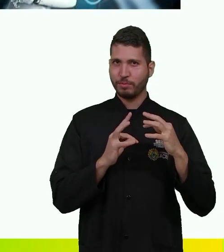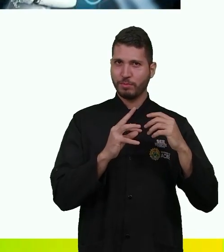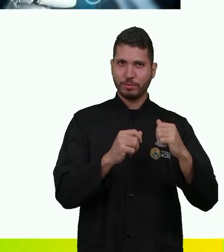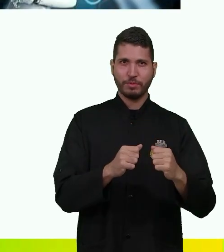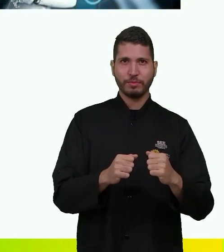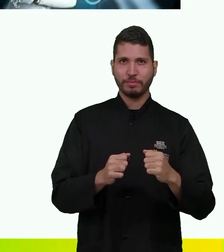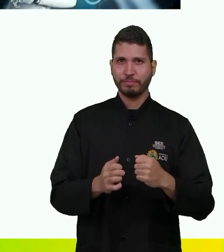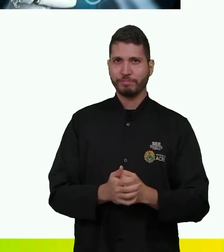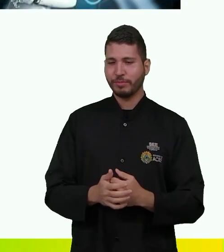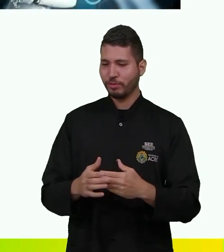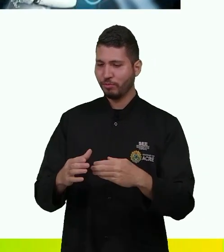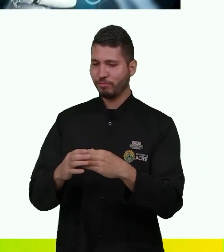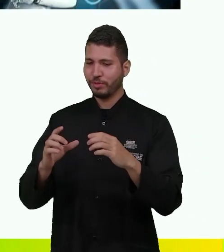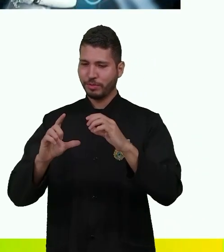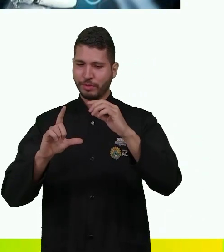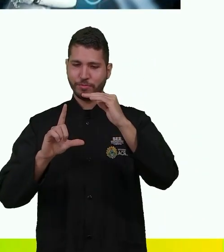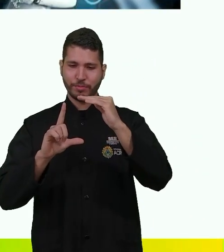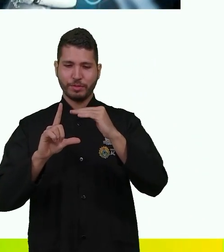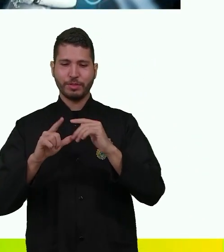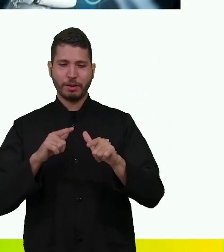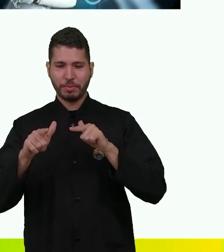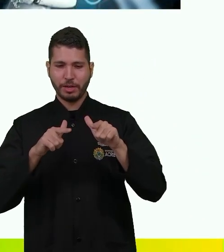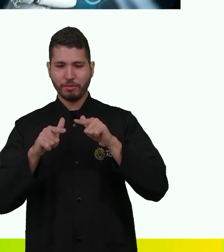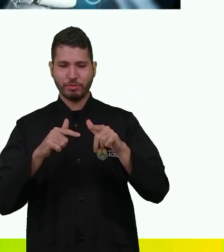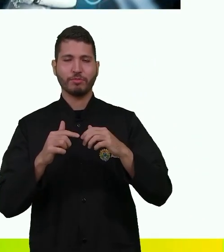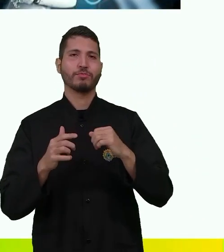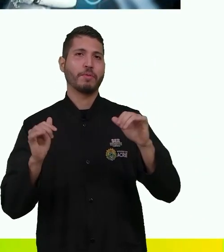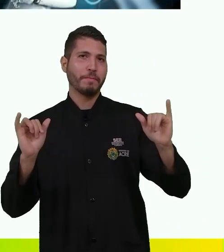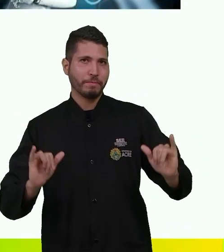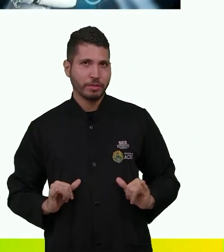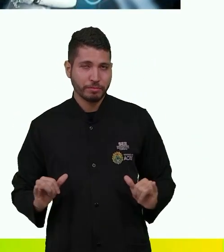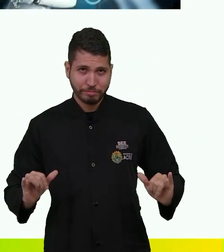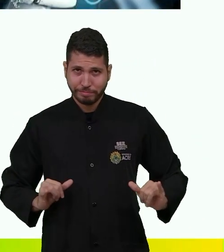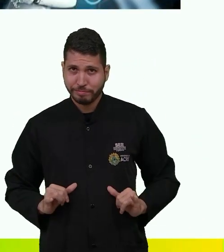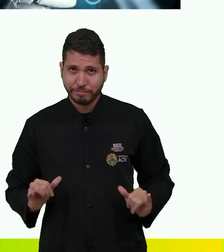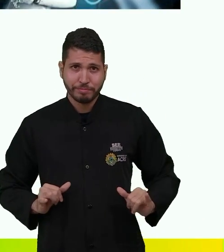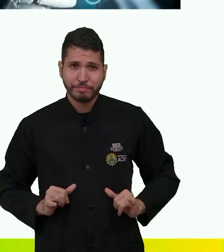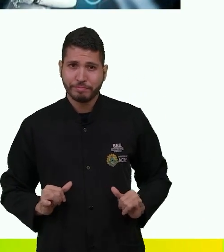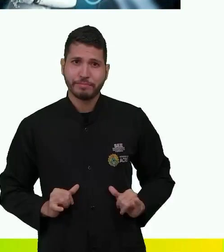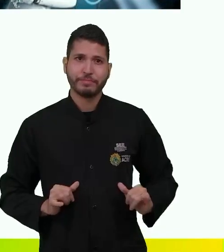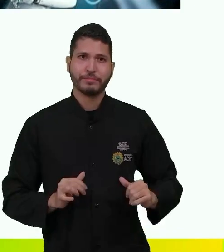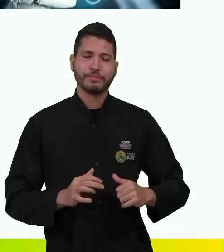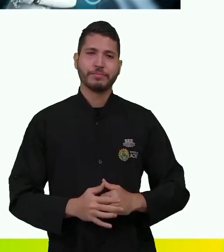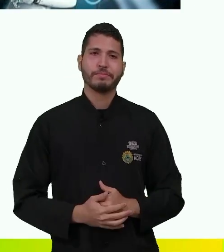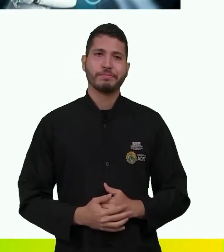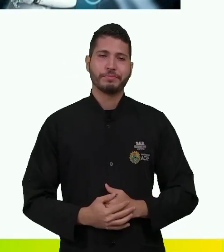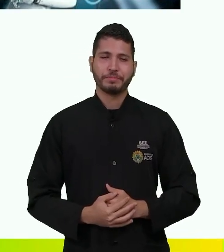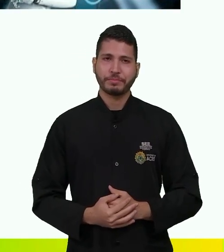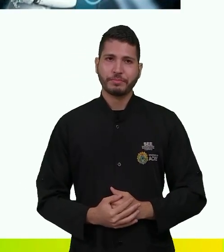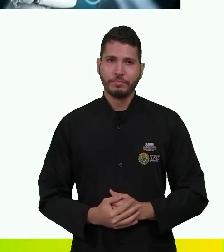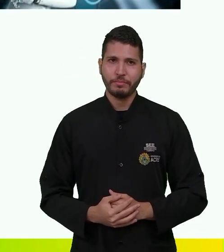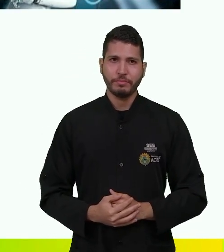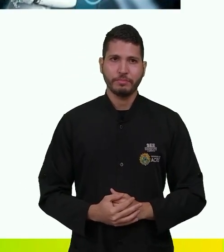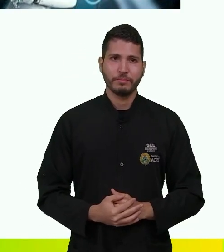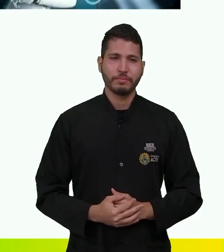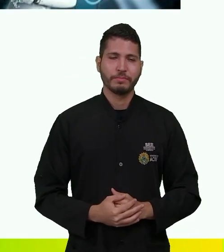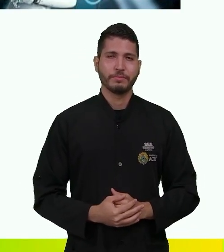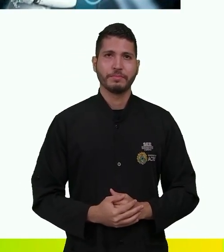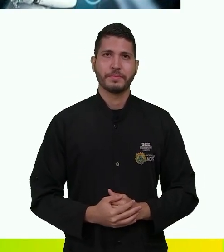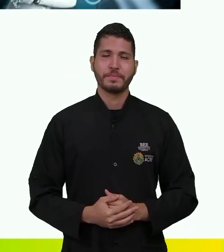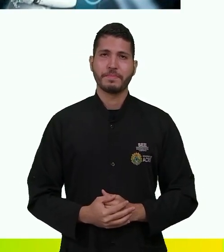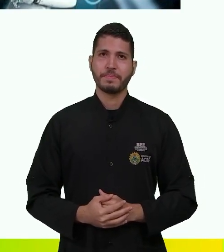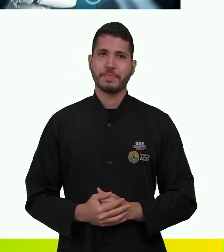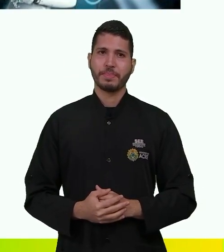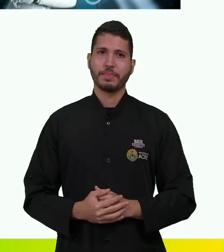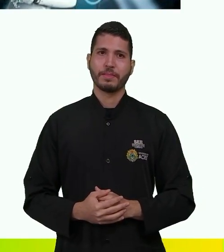insalubridade. Consequências ambientais. Como consequências ambientais, eu posso listar aqui para vocês